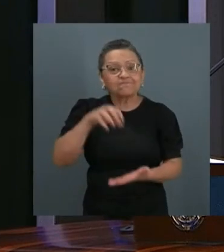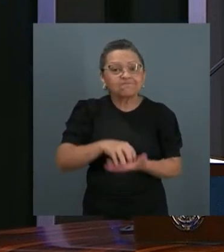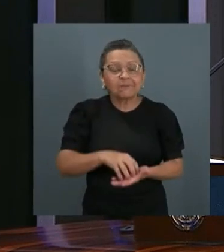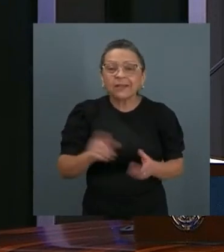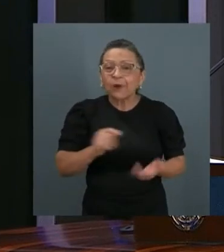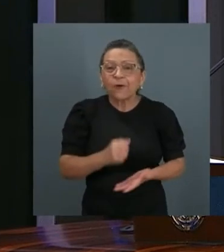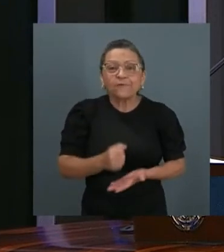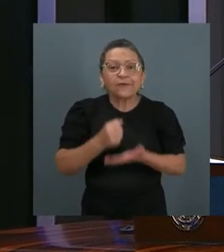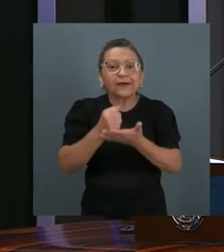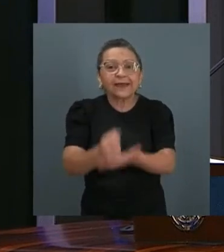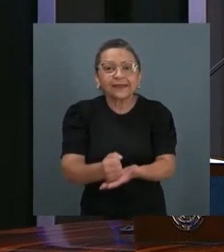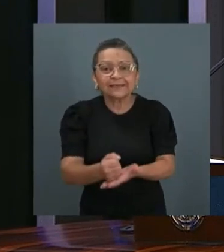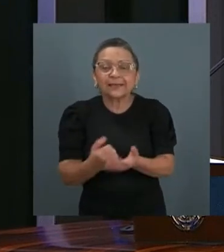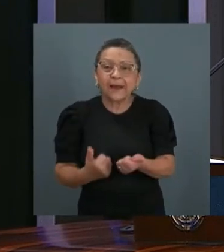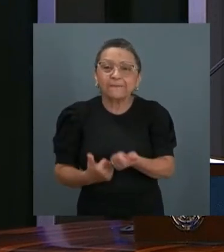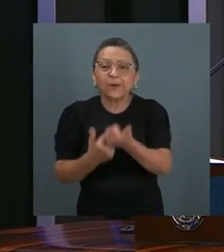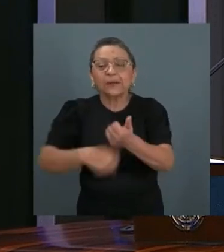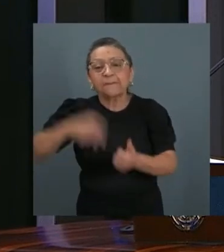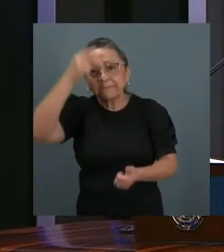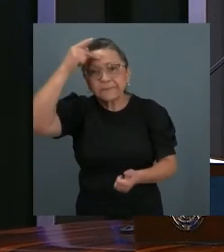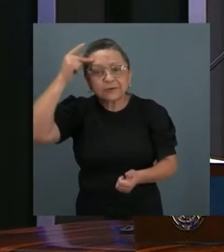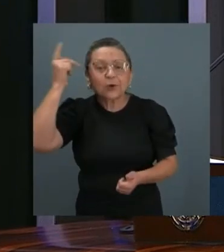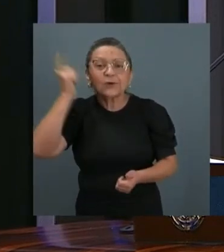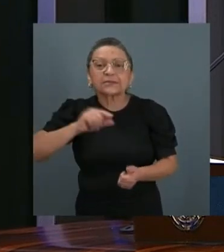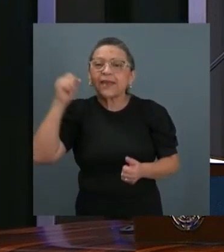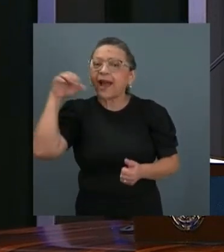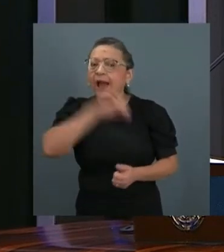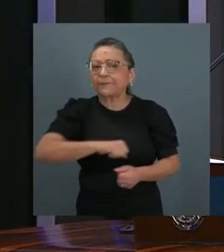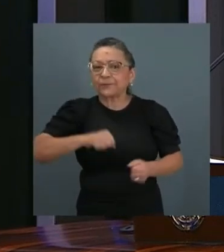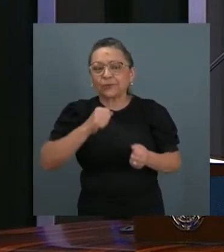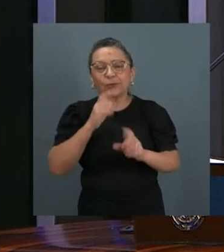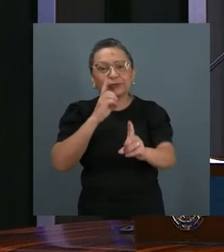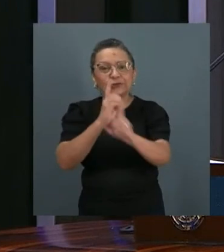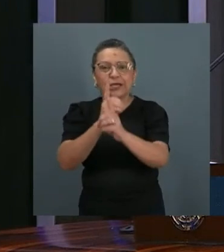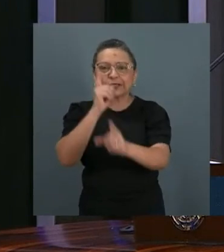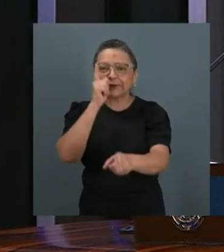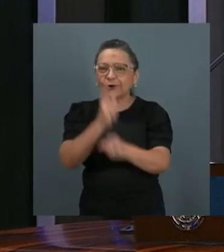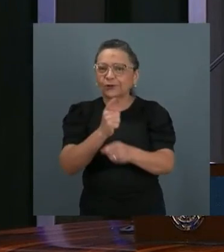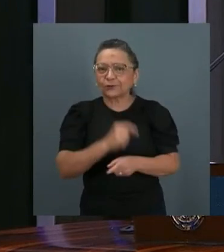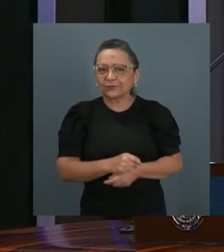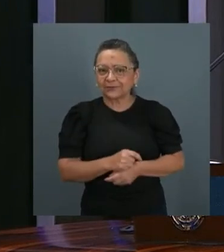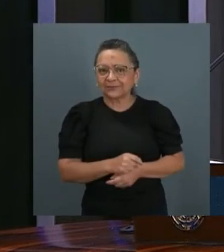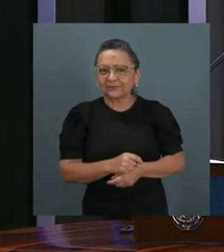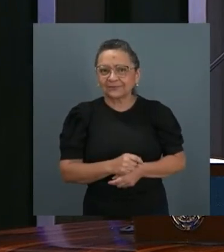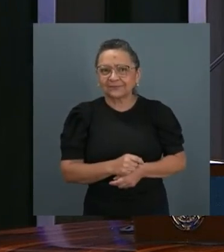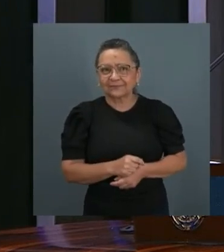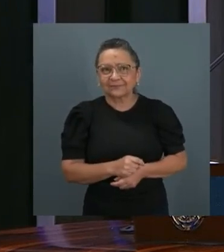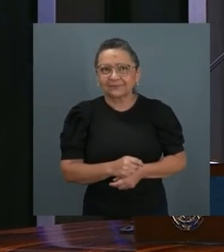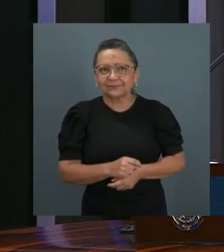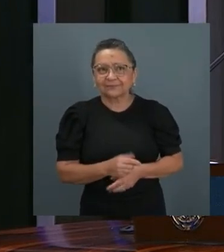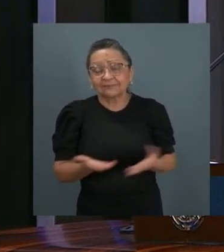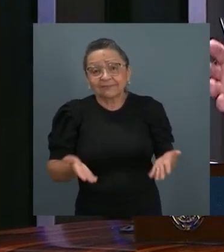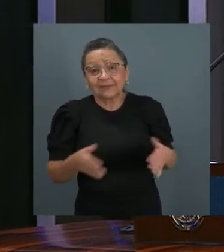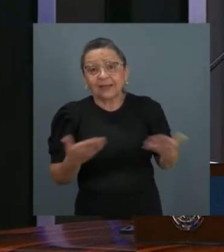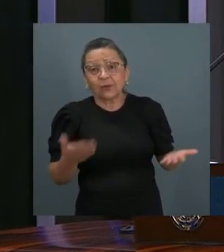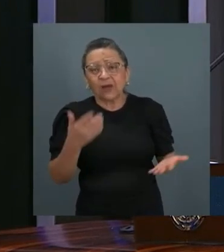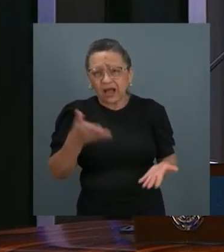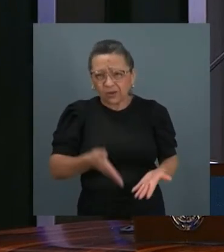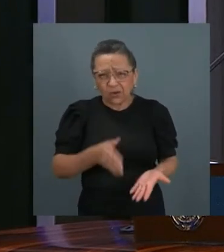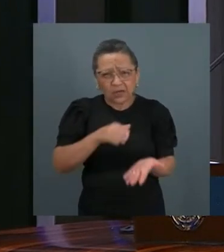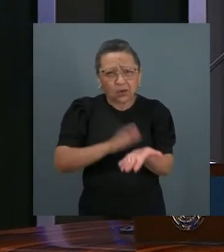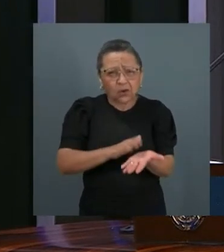condições dessas pessoas obterem rapidamente o diagnóstico precoce. Então, exigir